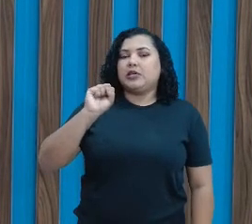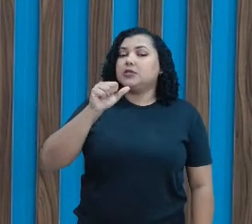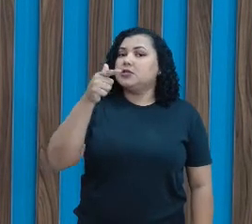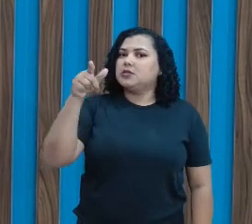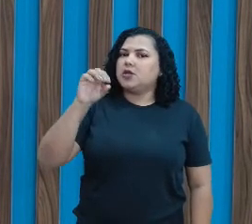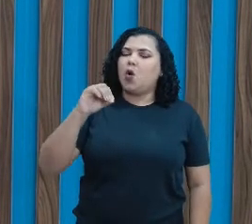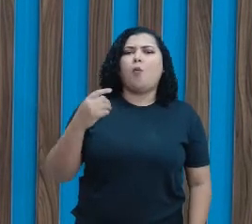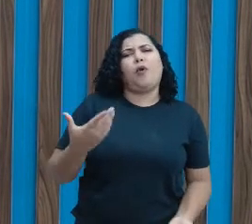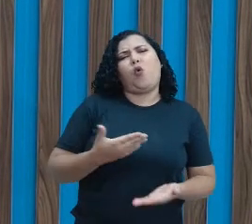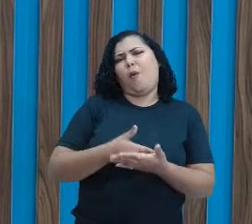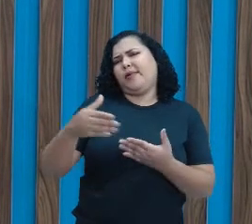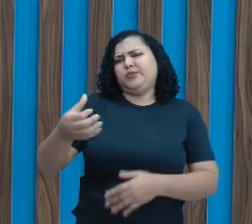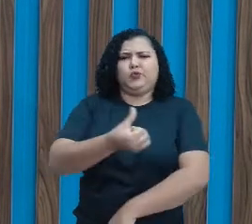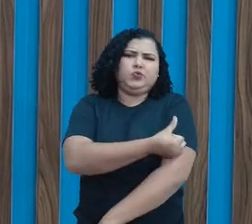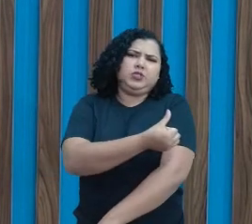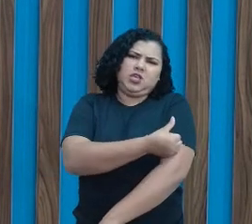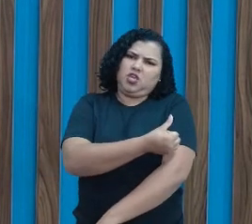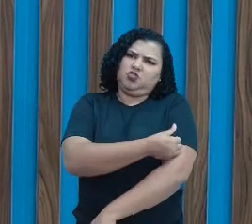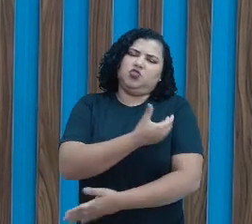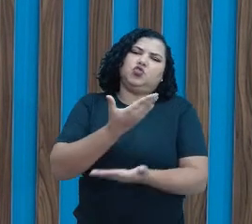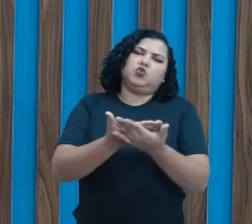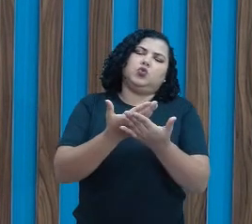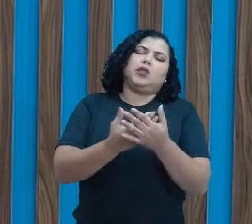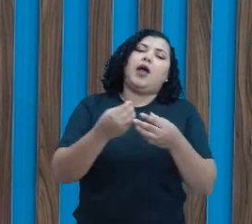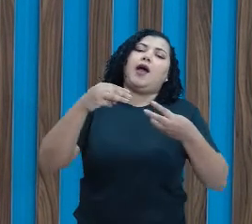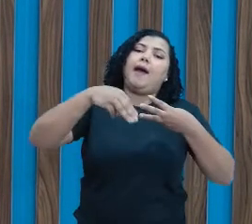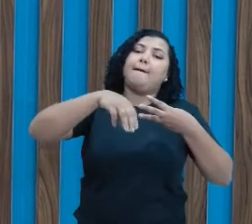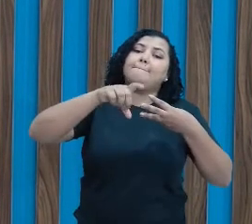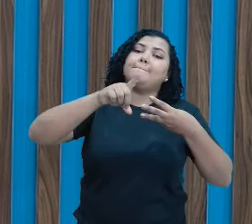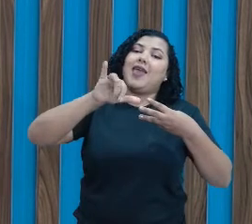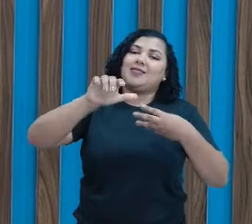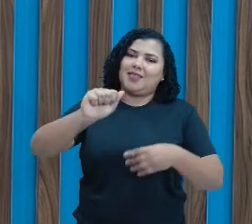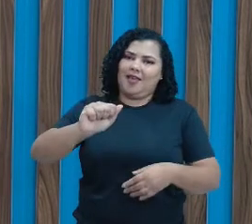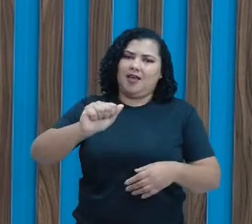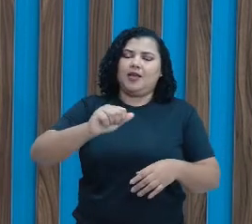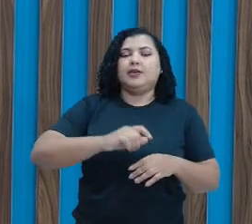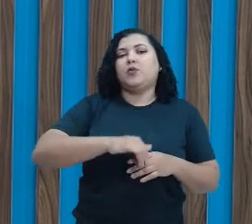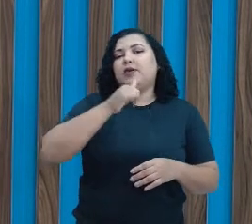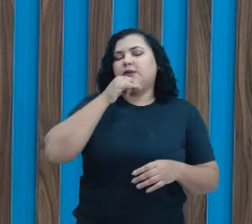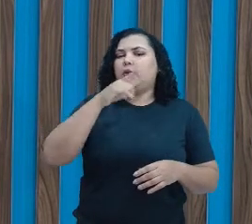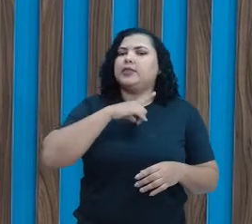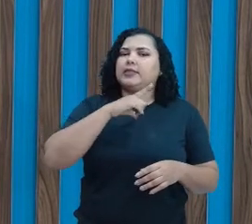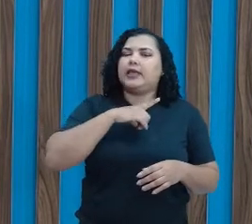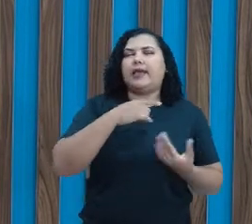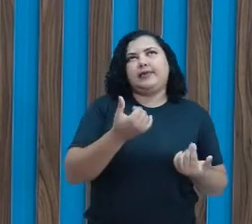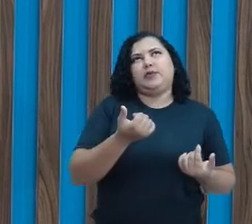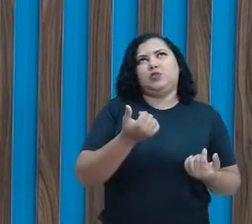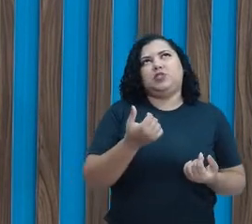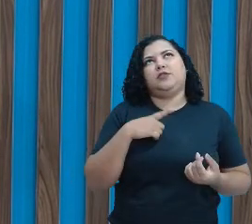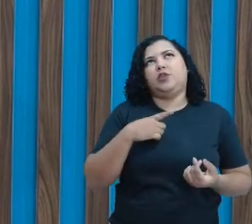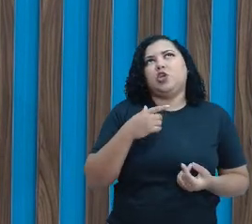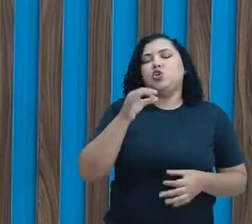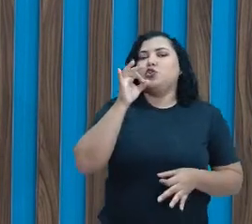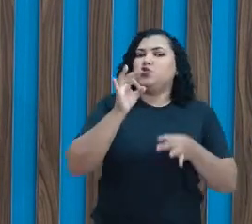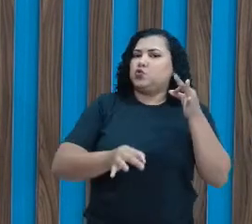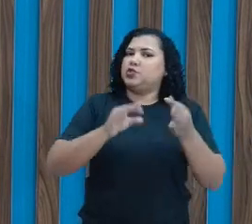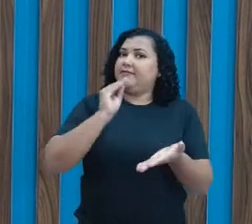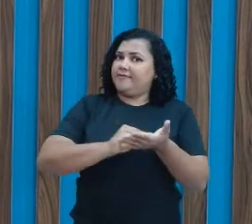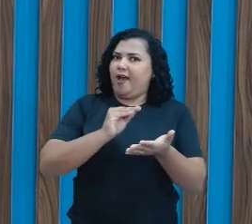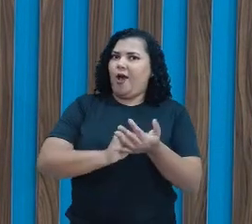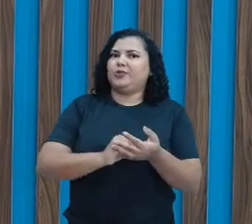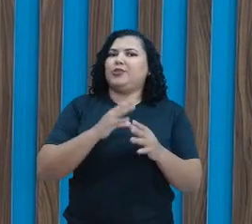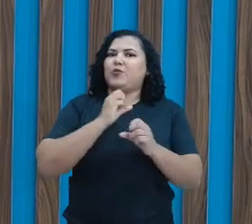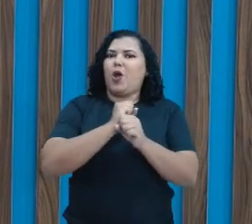trabalha com essa noção de média. Tiago trouxe uma ideia de quando a média ela não é justa, né? Se a gente for colocar nesses termos. Se você